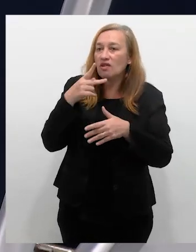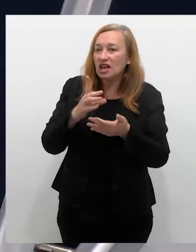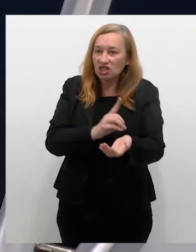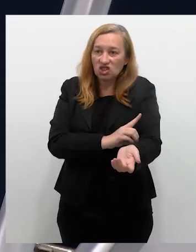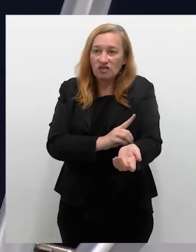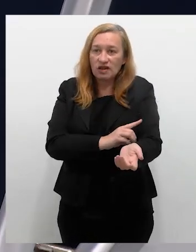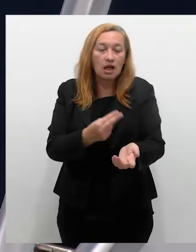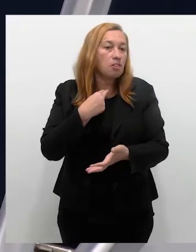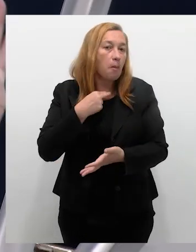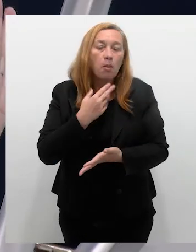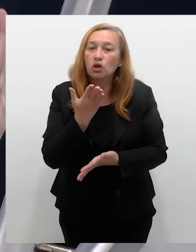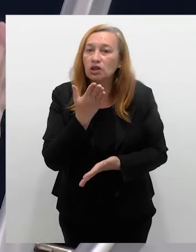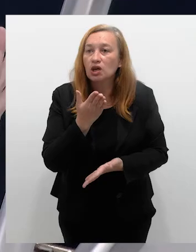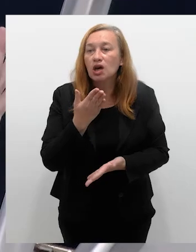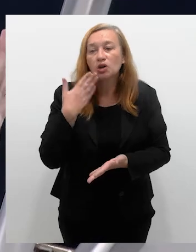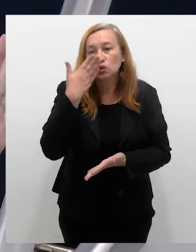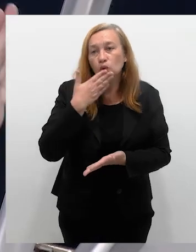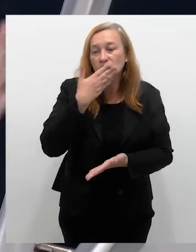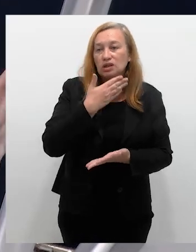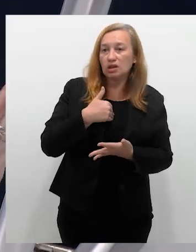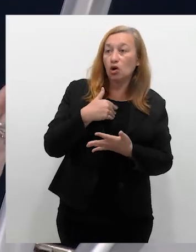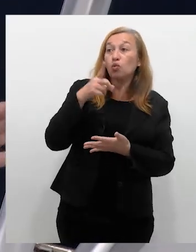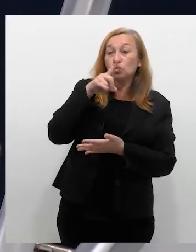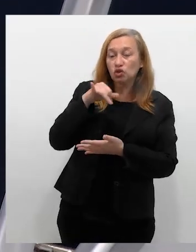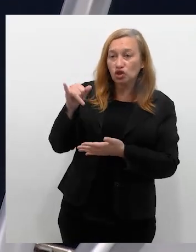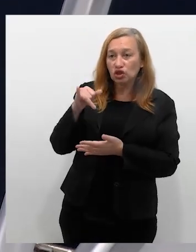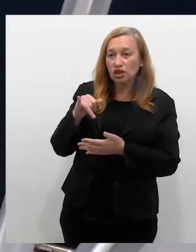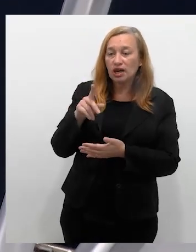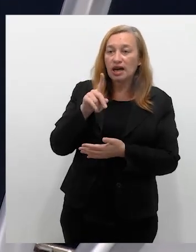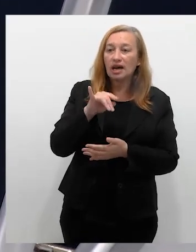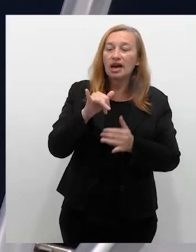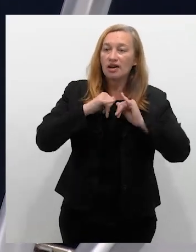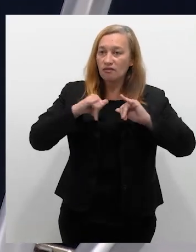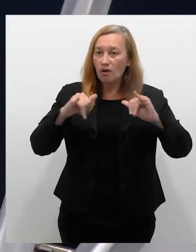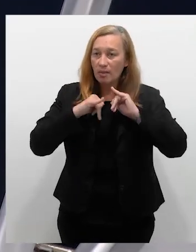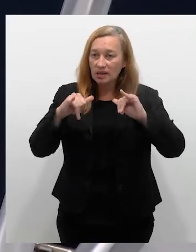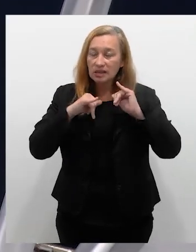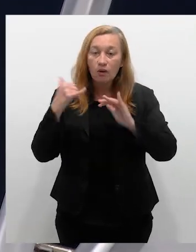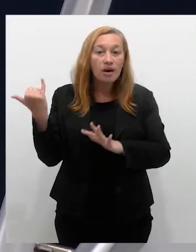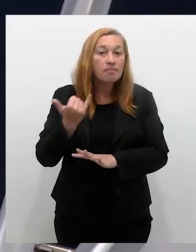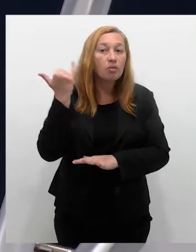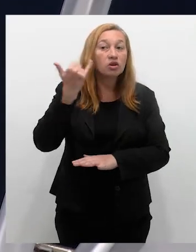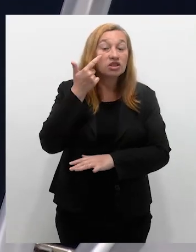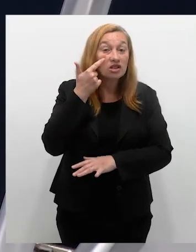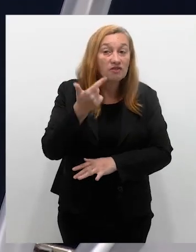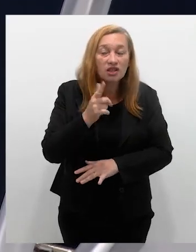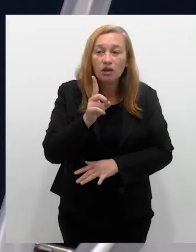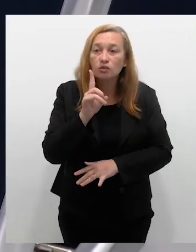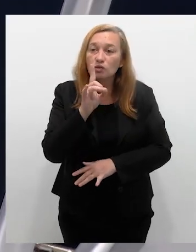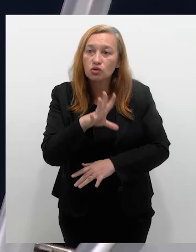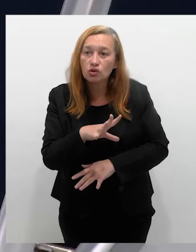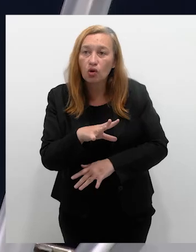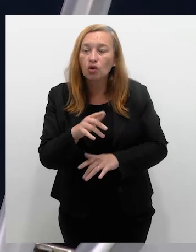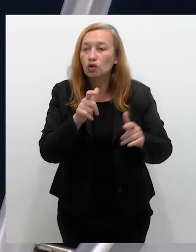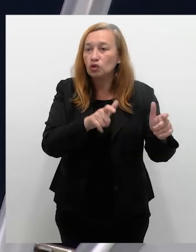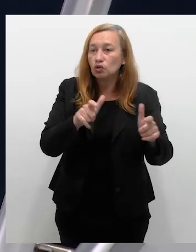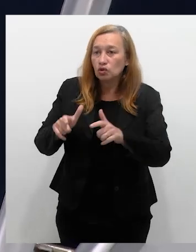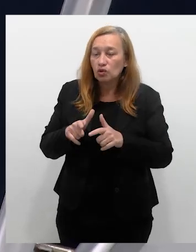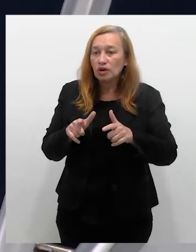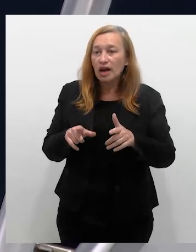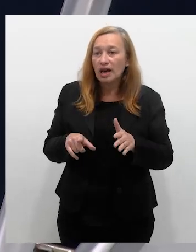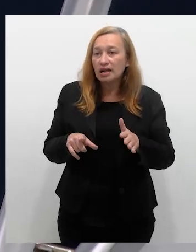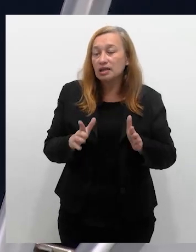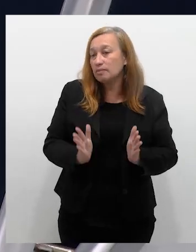falam assim, diabético não pode açúcar. Um dia a campanha surgiu, a importância da gente ver que não são só nos